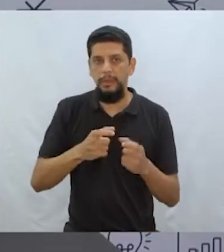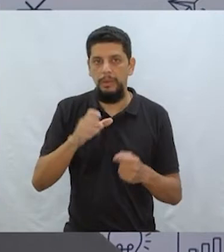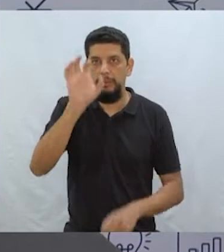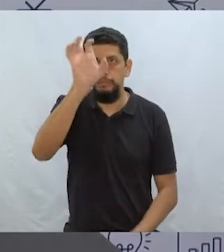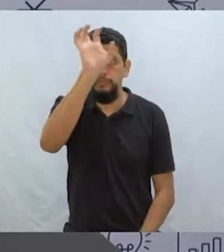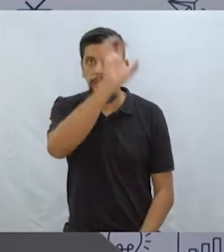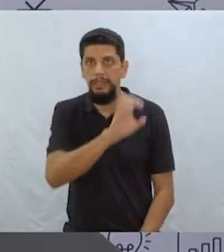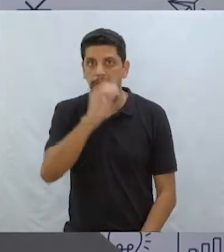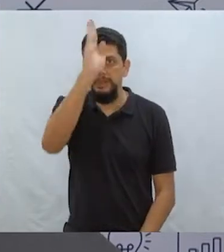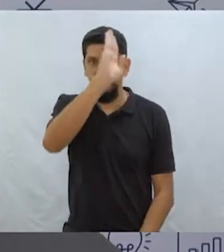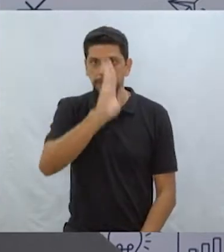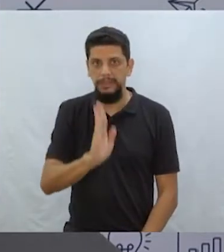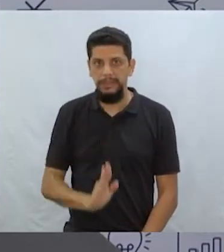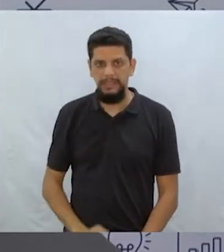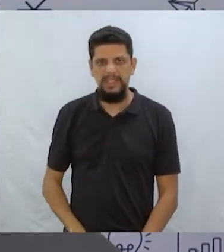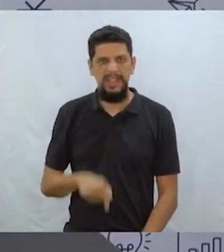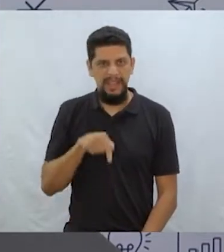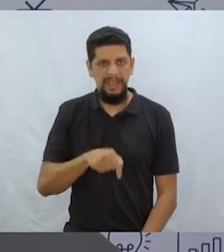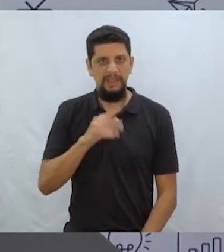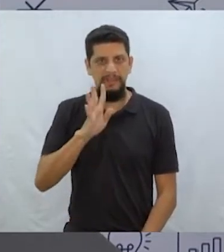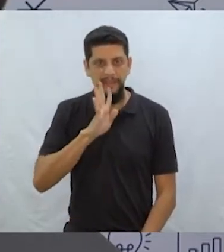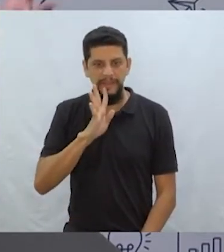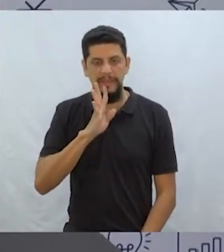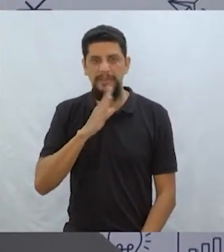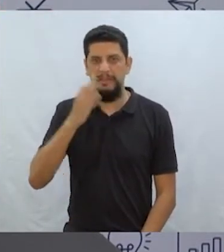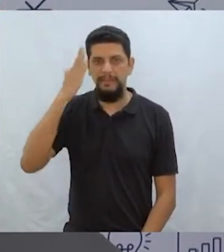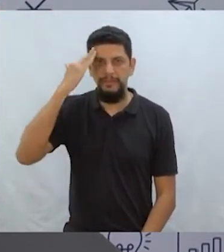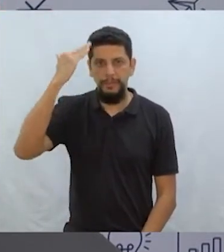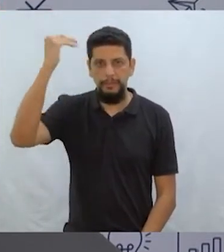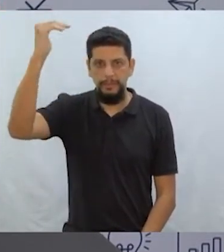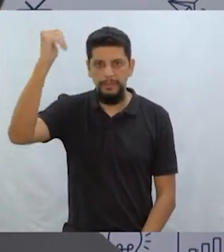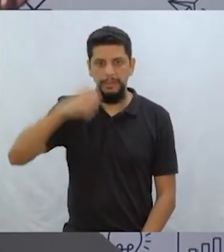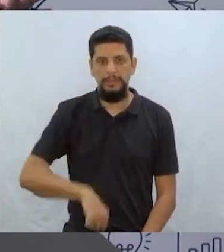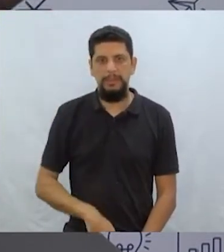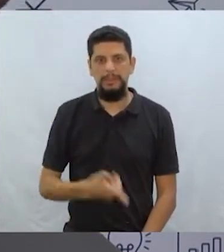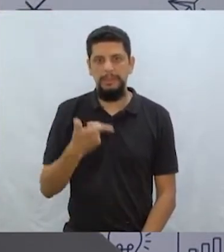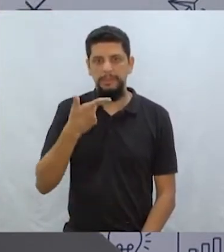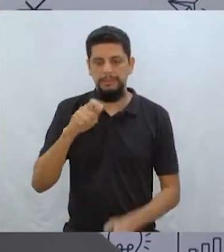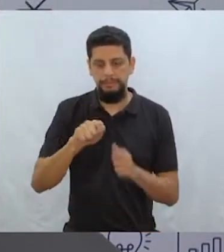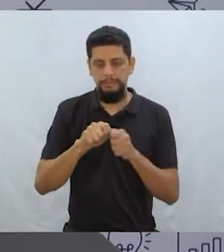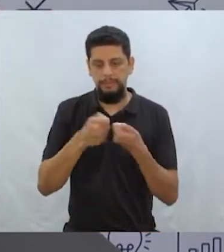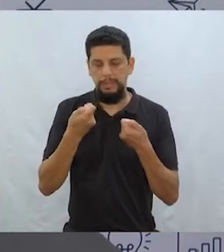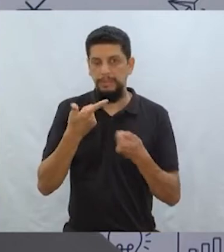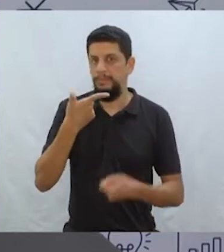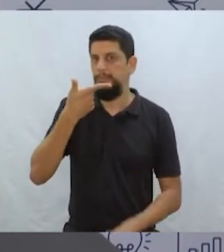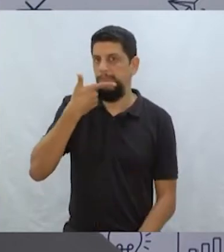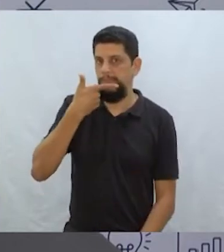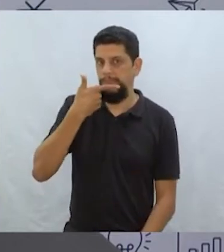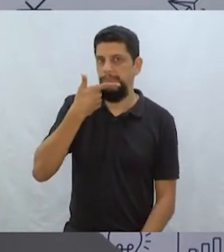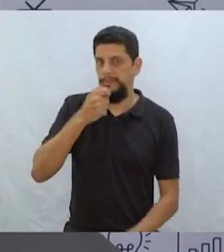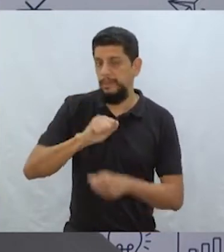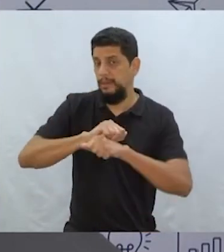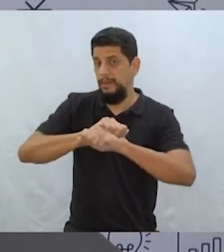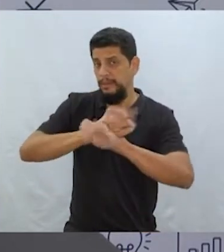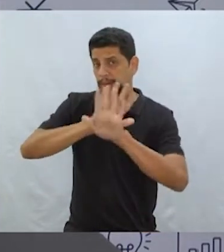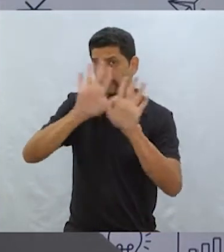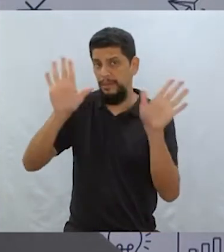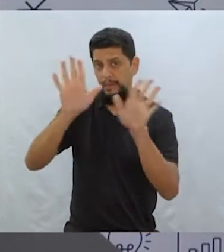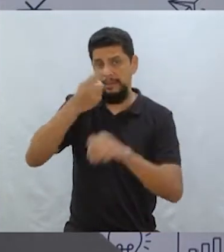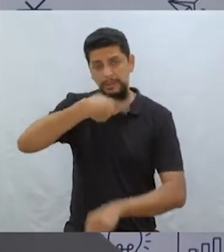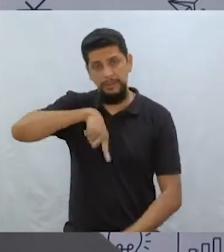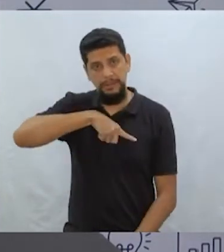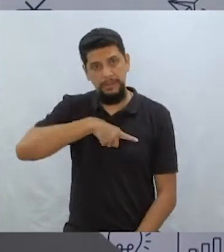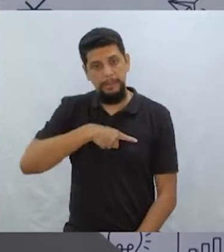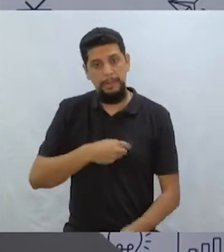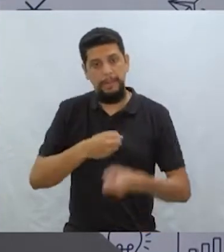região do Brasil é conhecida é famosa pelo pão de queijo é claro